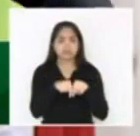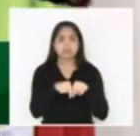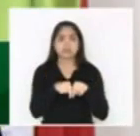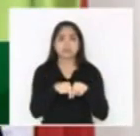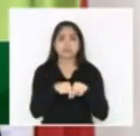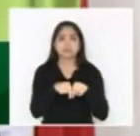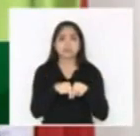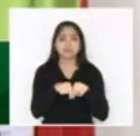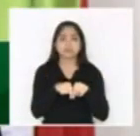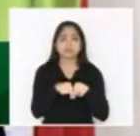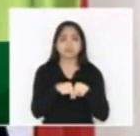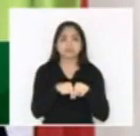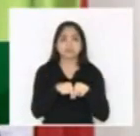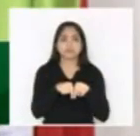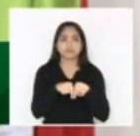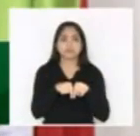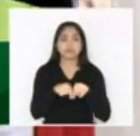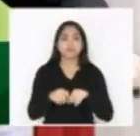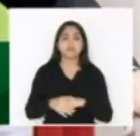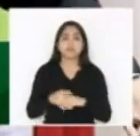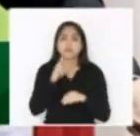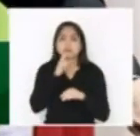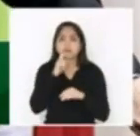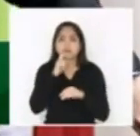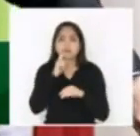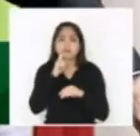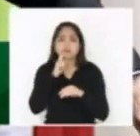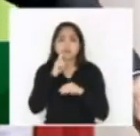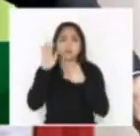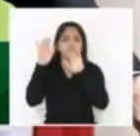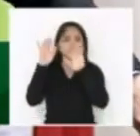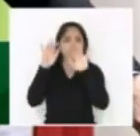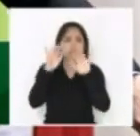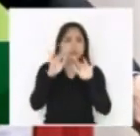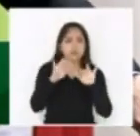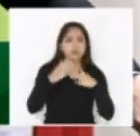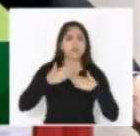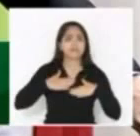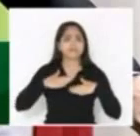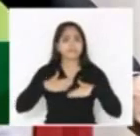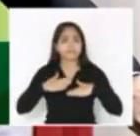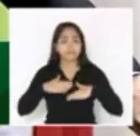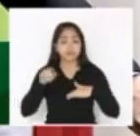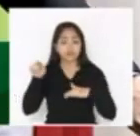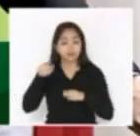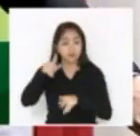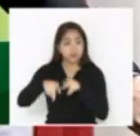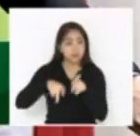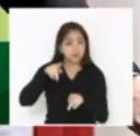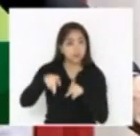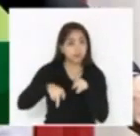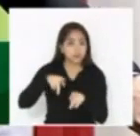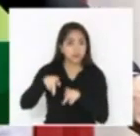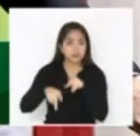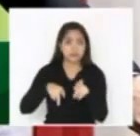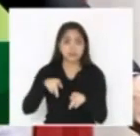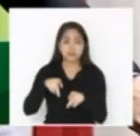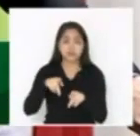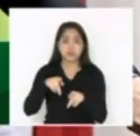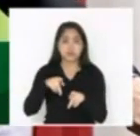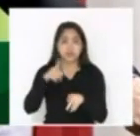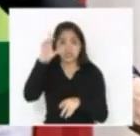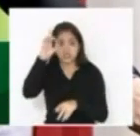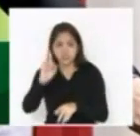sob o ar condicionado, confortavelmente, e que a população não tinha o direito